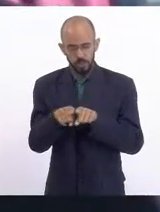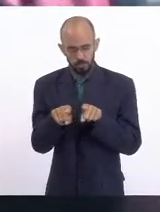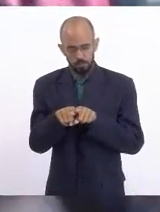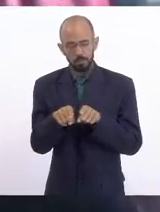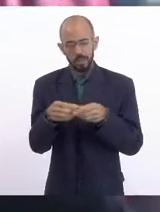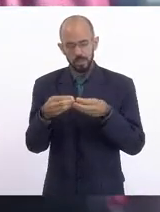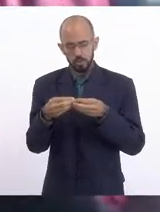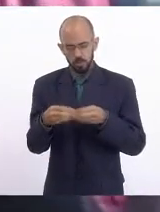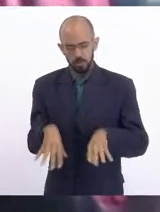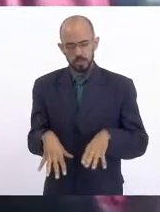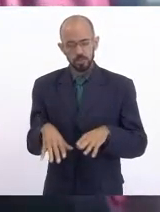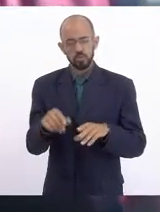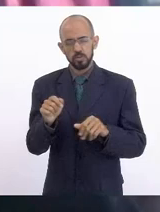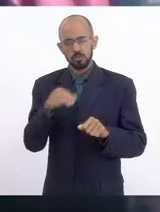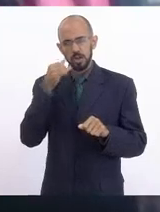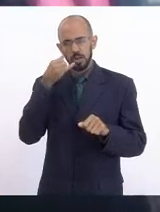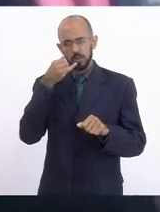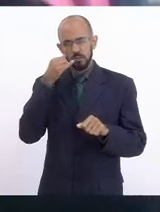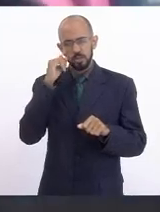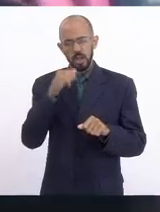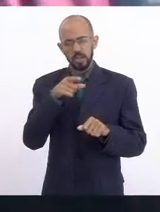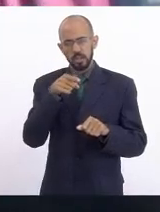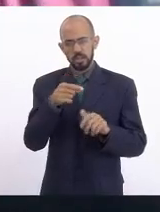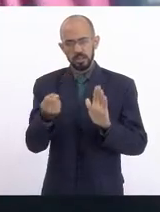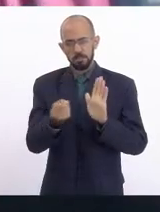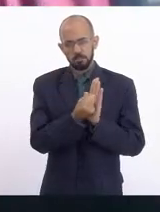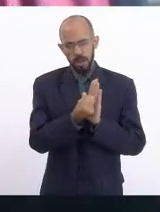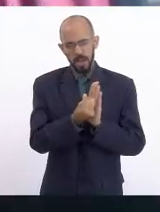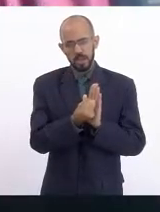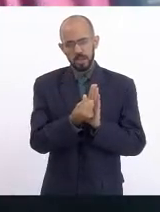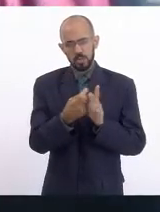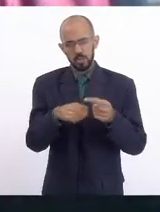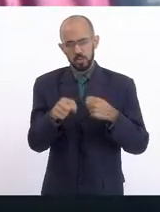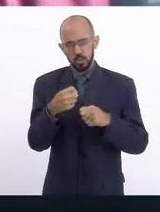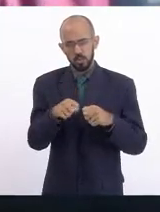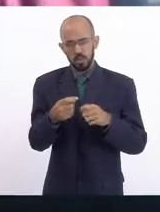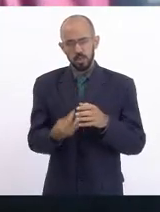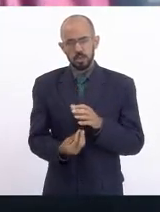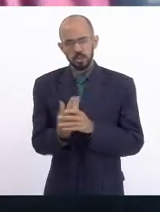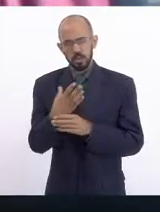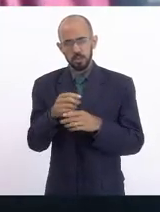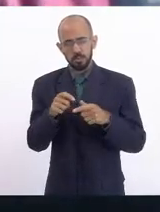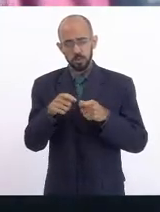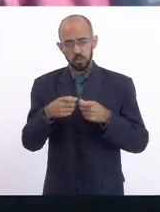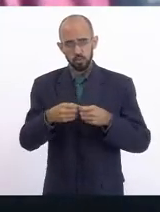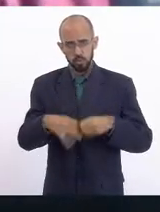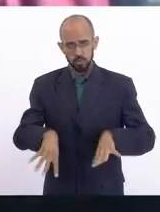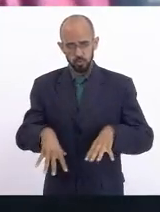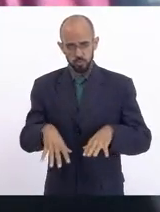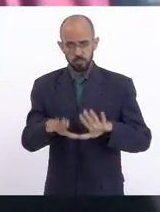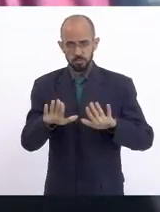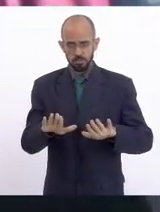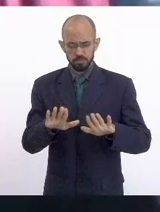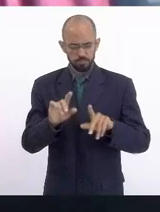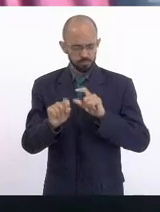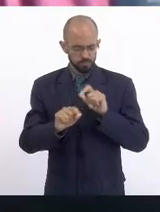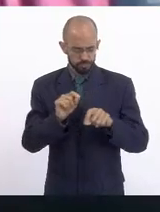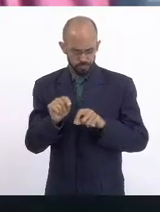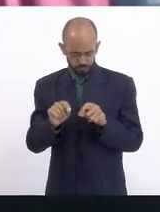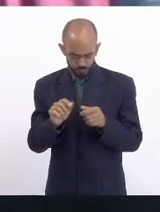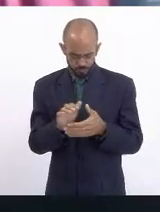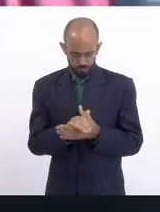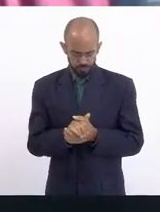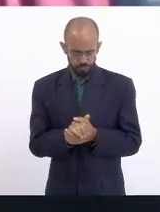para evitar e as Impacto econômico causa prejuízo Então essa é a minha consideração agora vai aqui o meu pedido